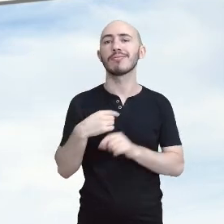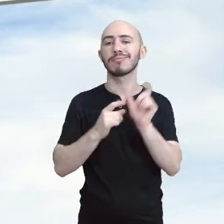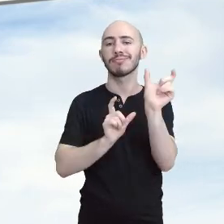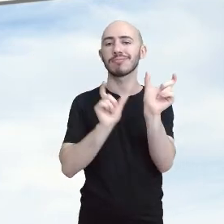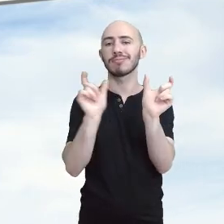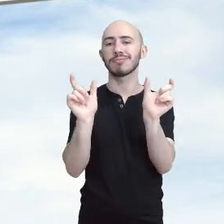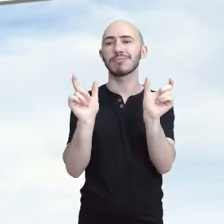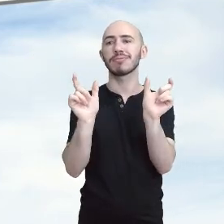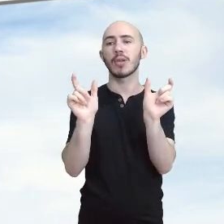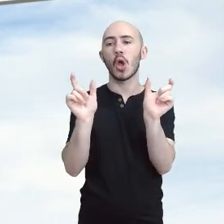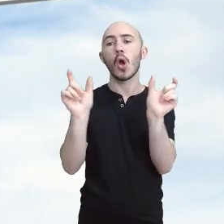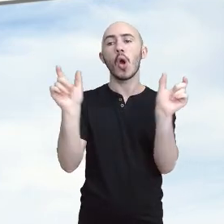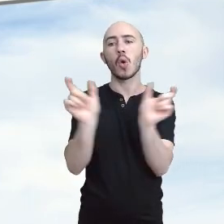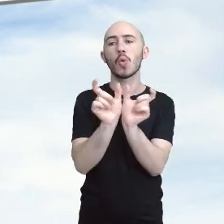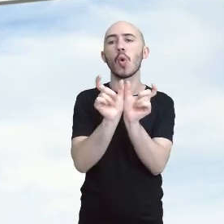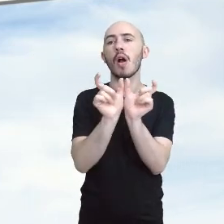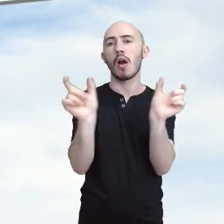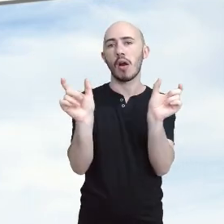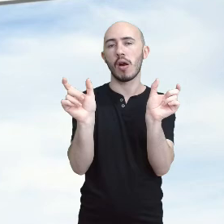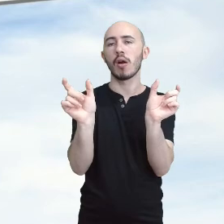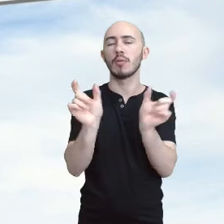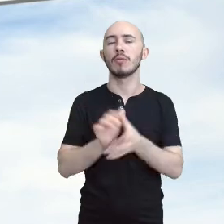frase, que vai reforçar